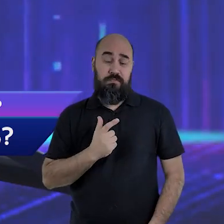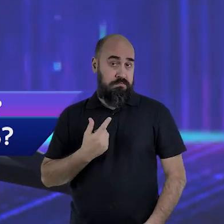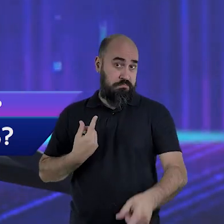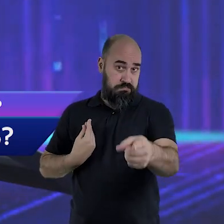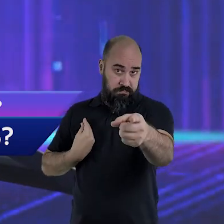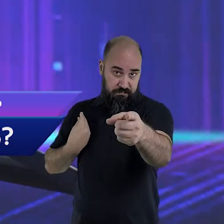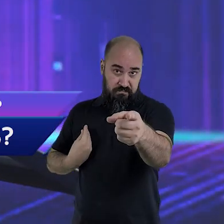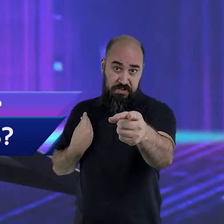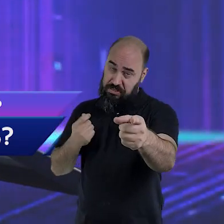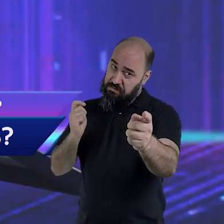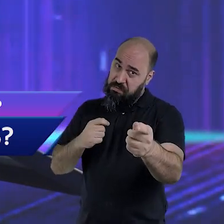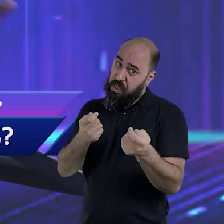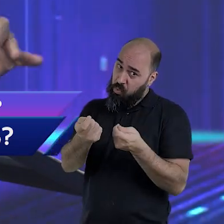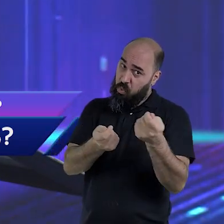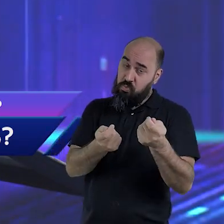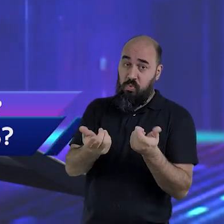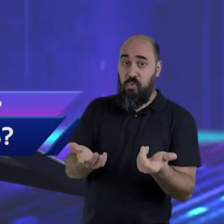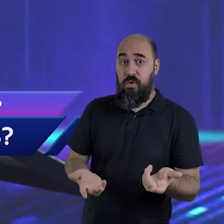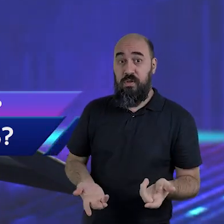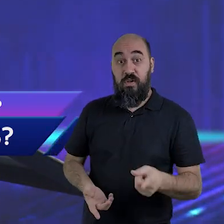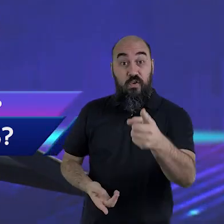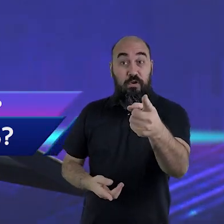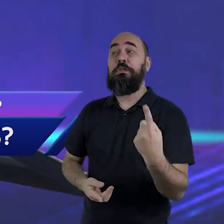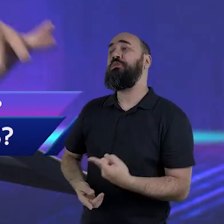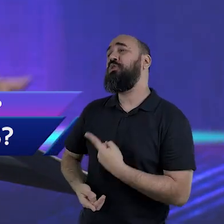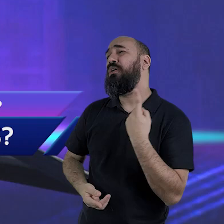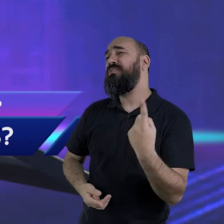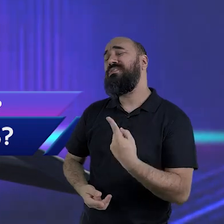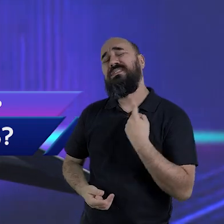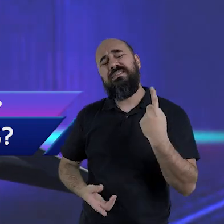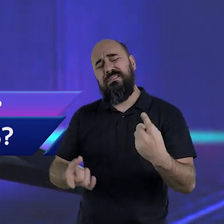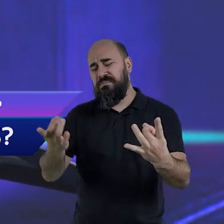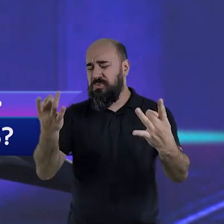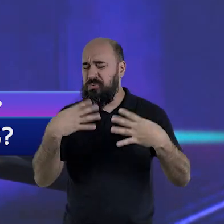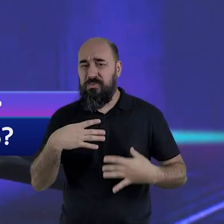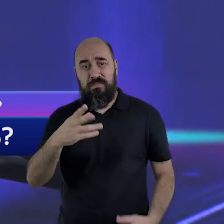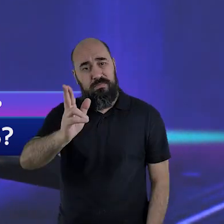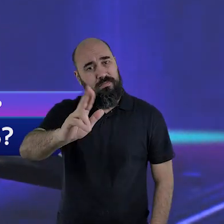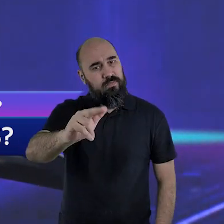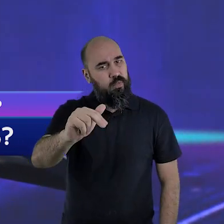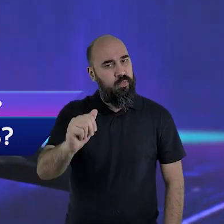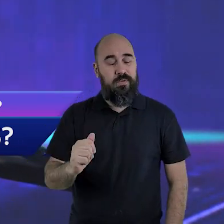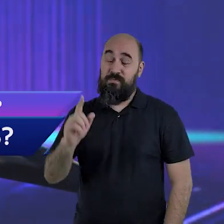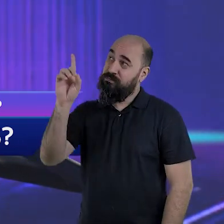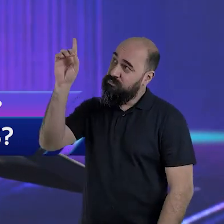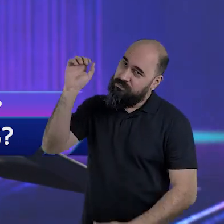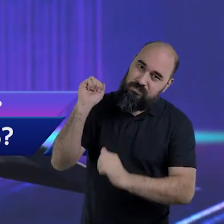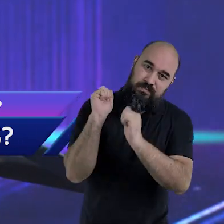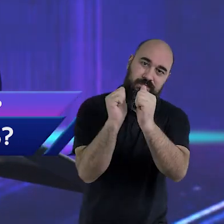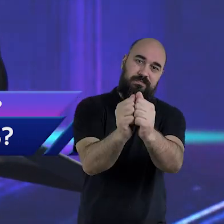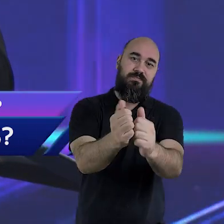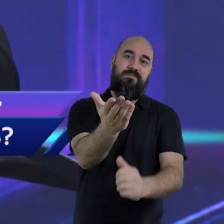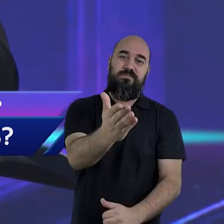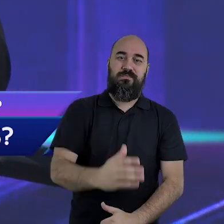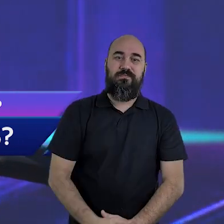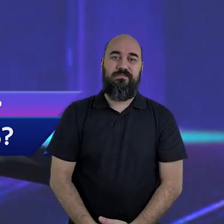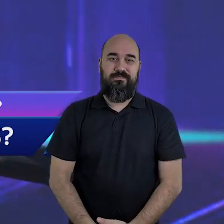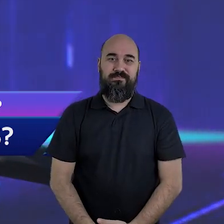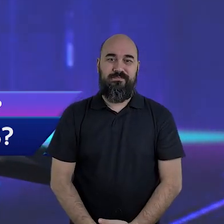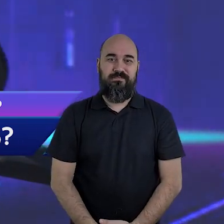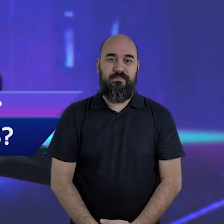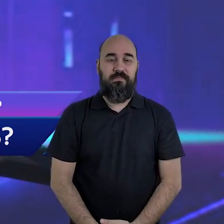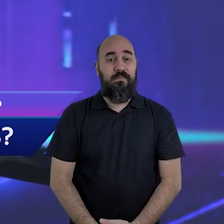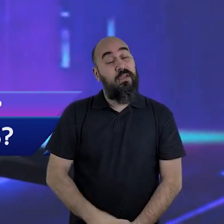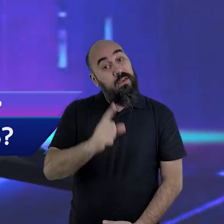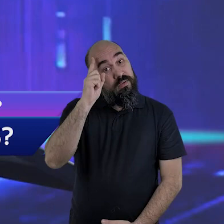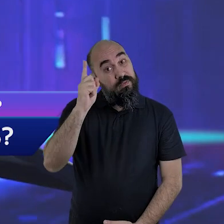sua vida. Você não está sozinho, você não está abandonado. Talvez você esteja agora pensando